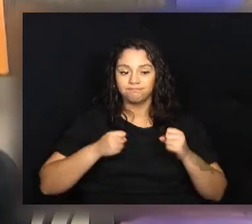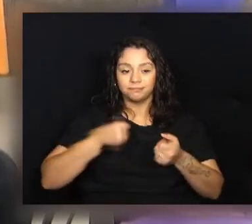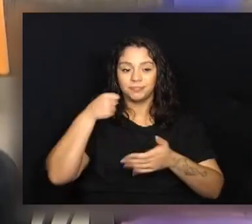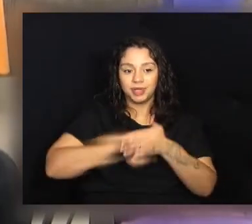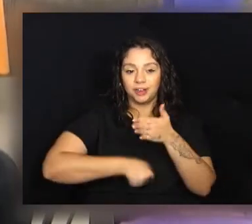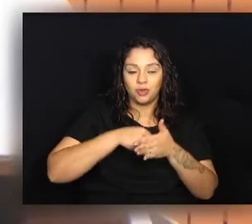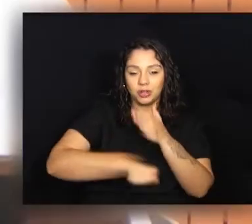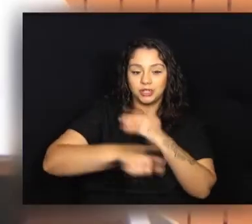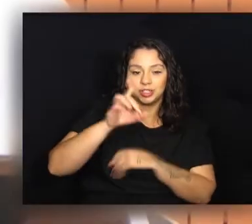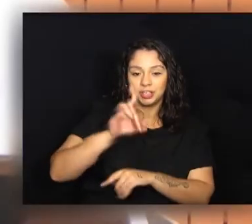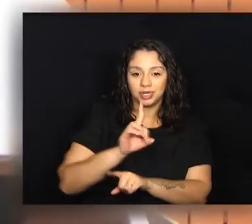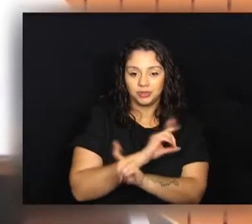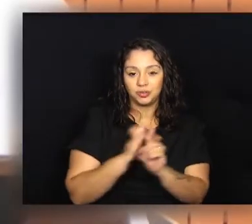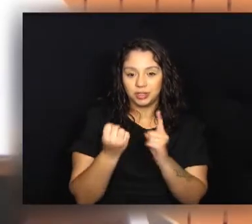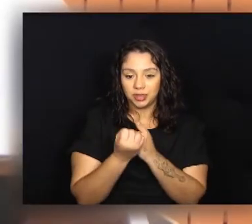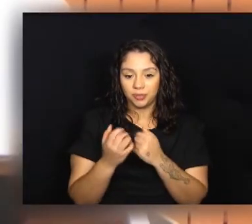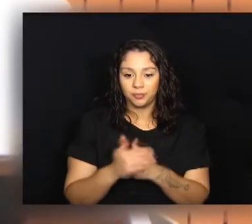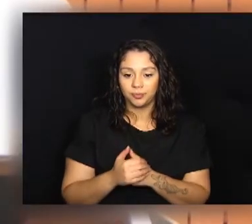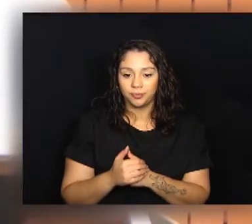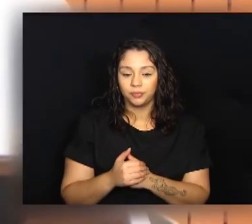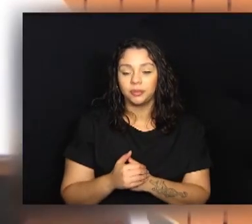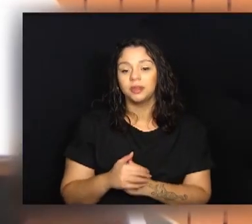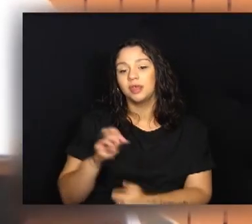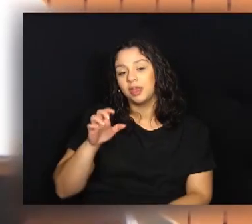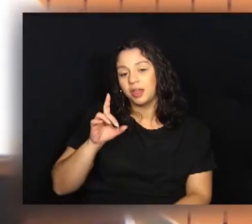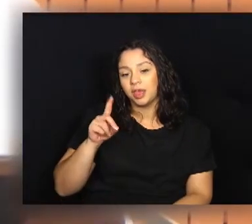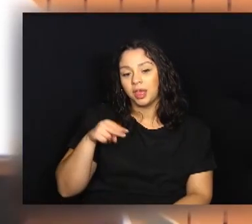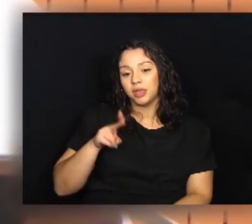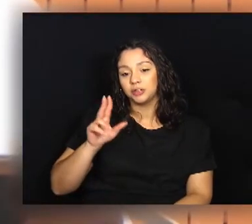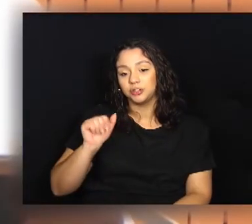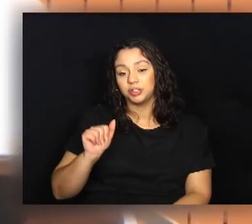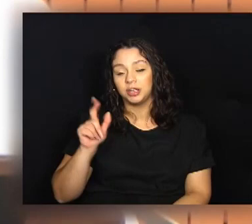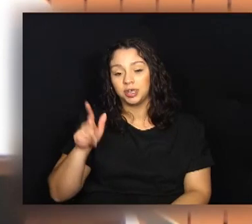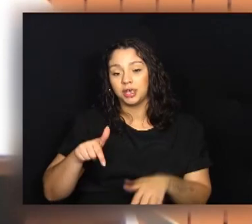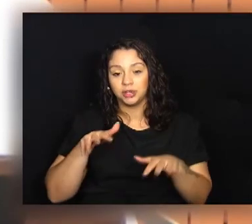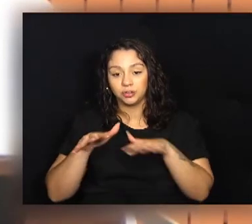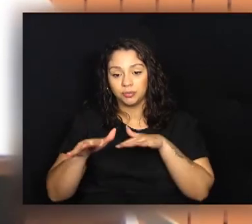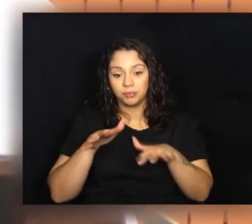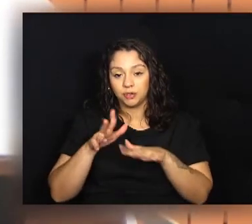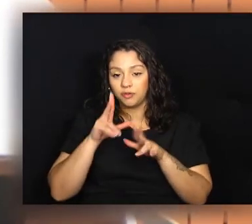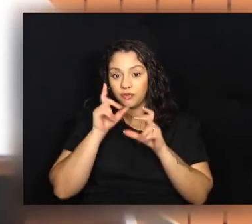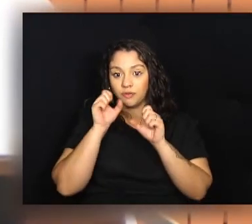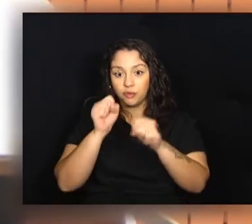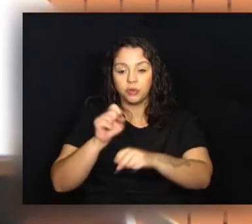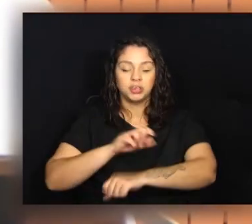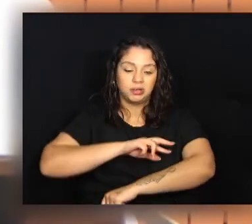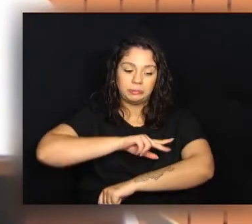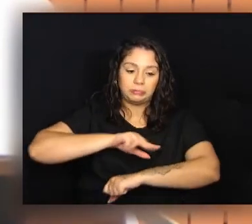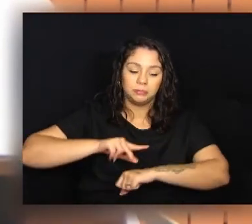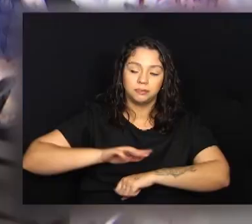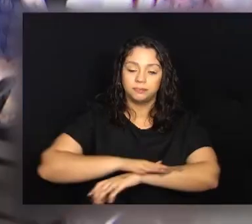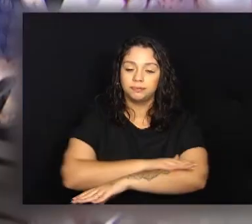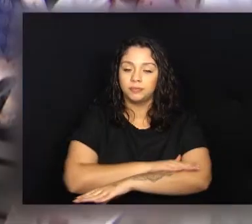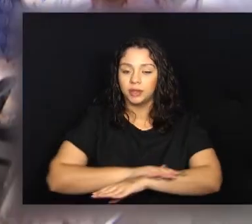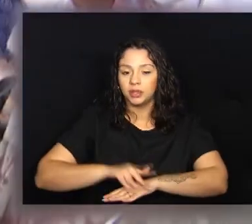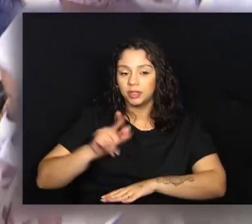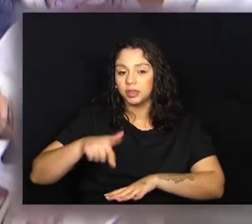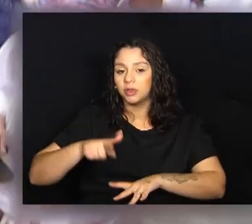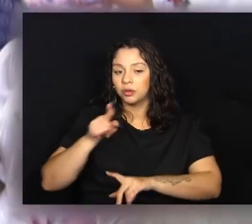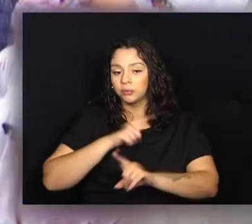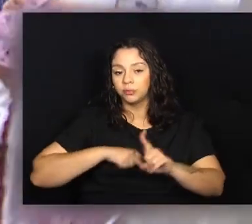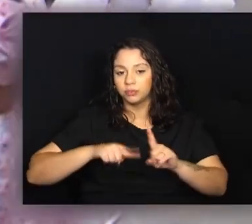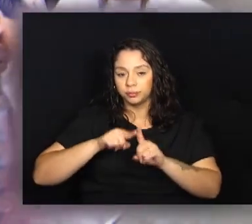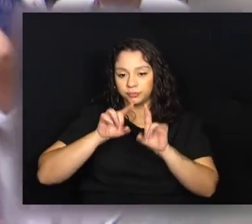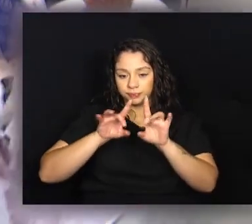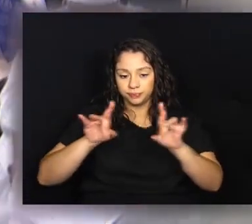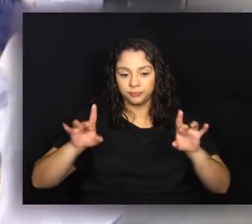direitos sociais. A comendadora Edna Lourenço, do movimento Força da Raça, comentou sobre a missão de cada uma